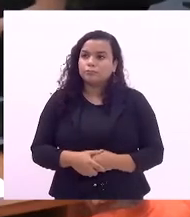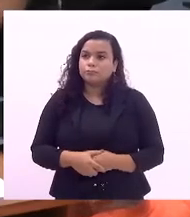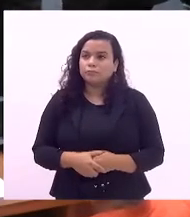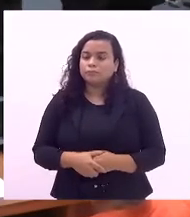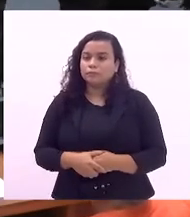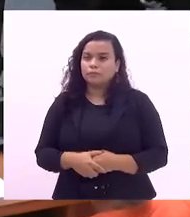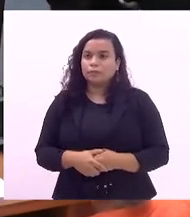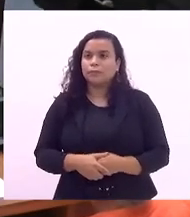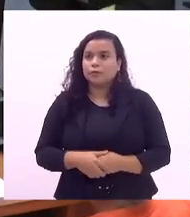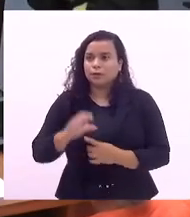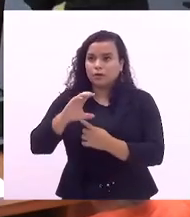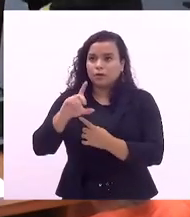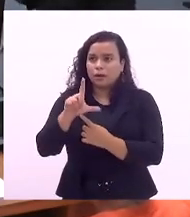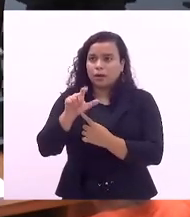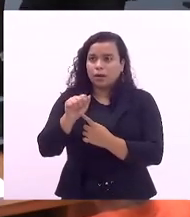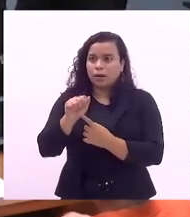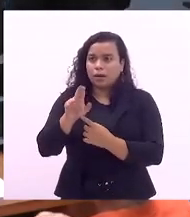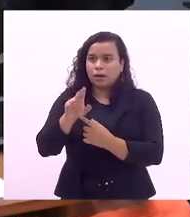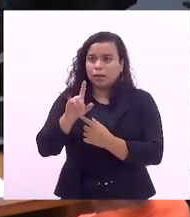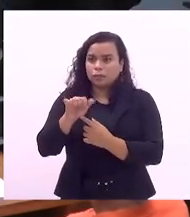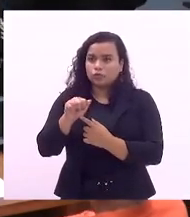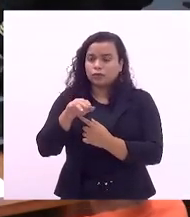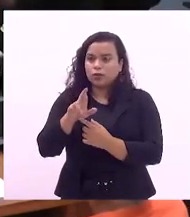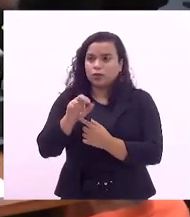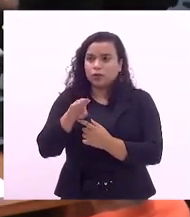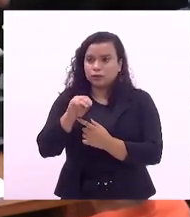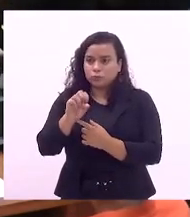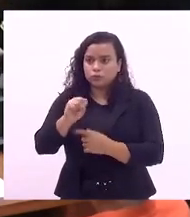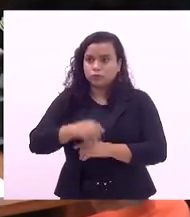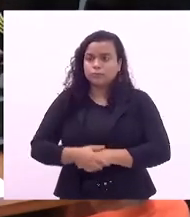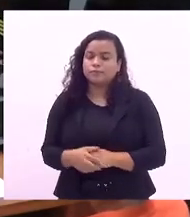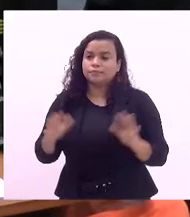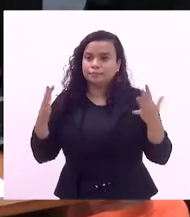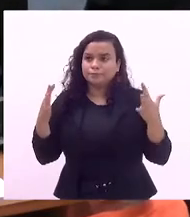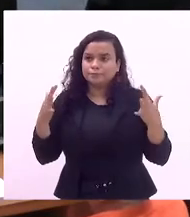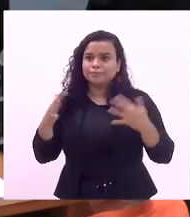Oi Cláudia Ramos Jacob Melo